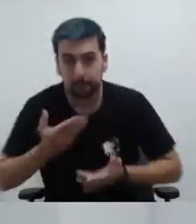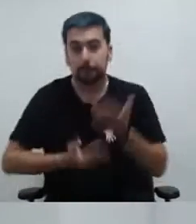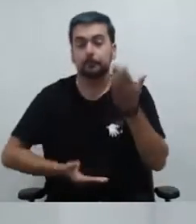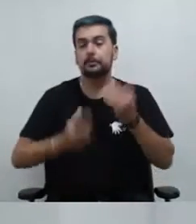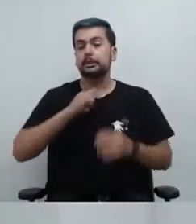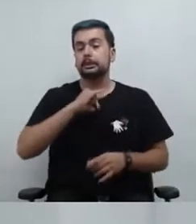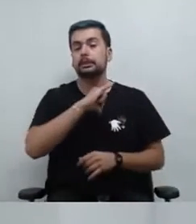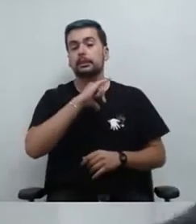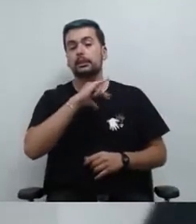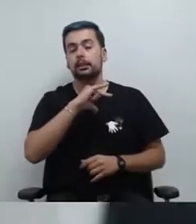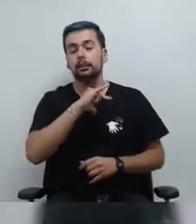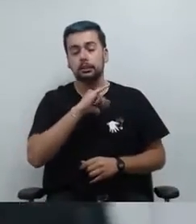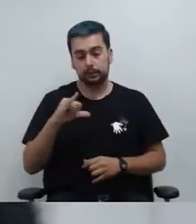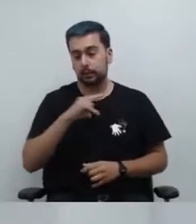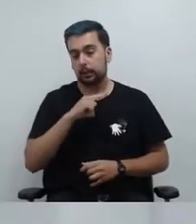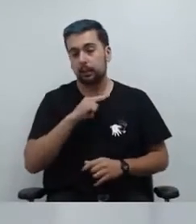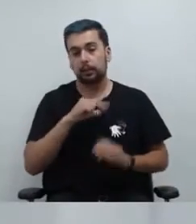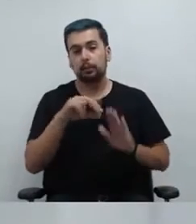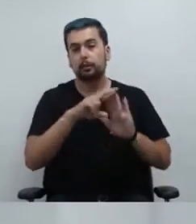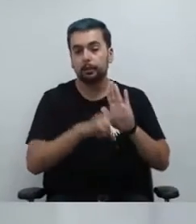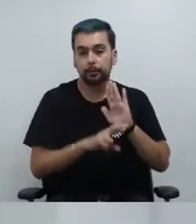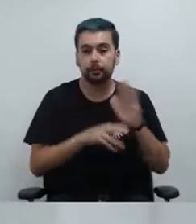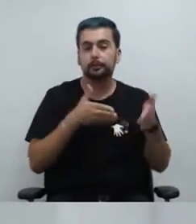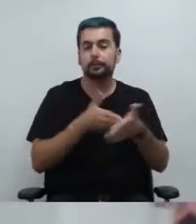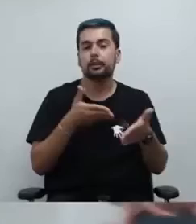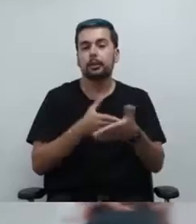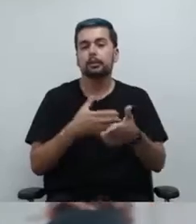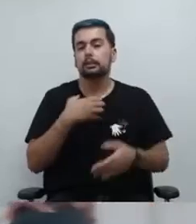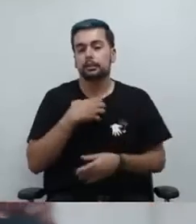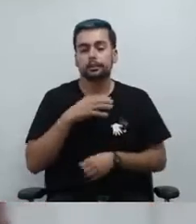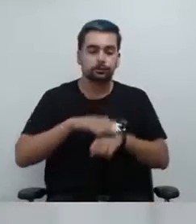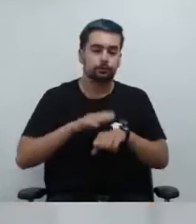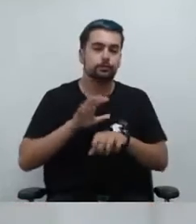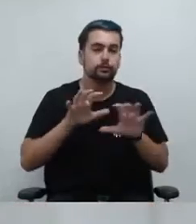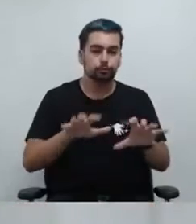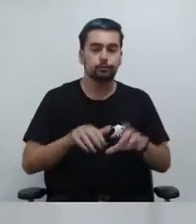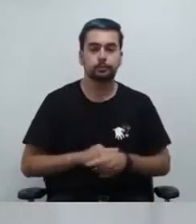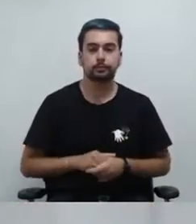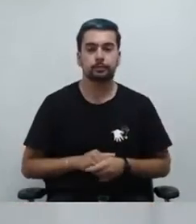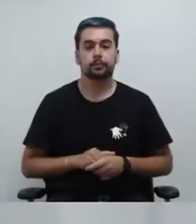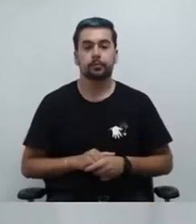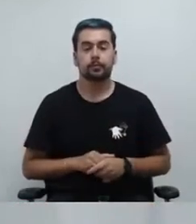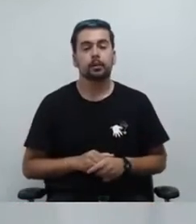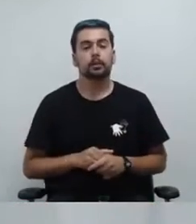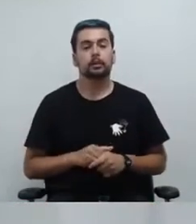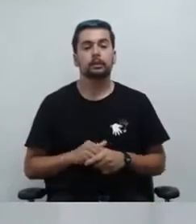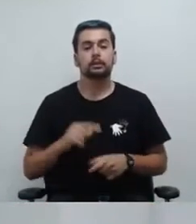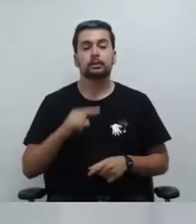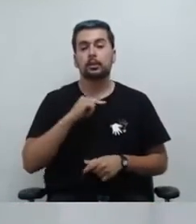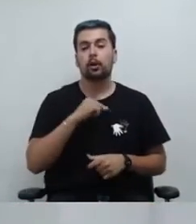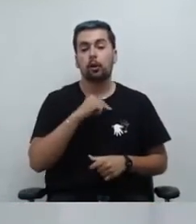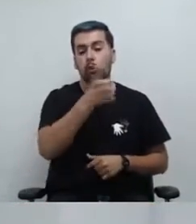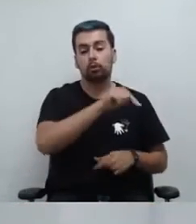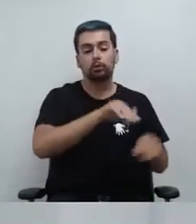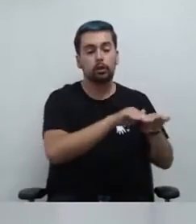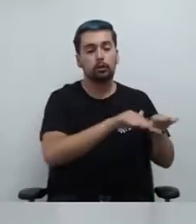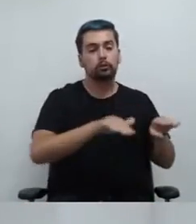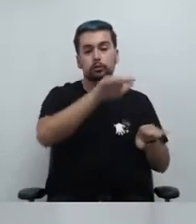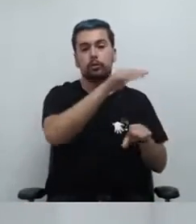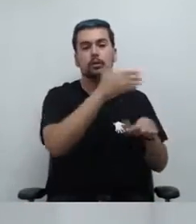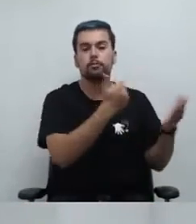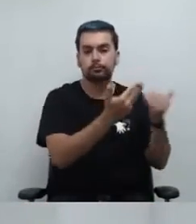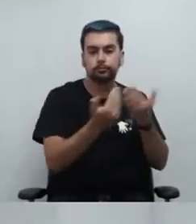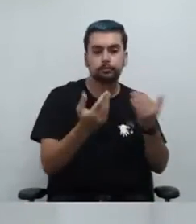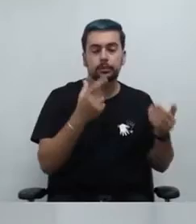normativas que impedem, mas dessa maneira são assim feitos. E ao procurar diversas autoridades, lhe é